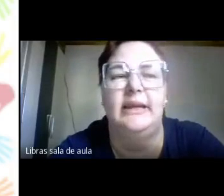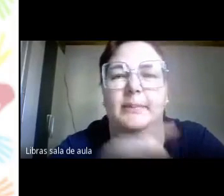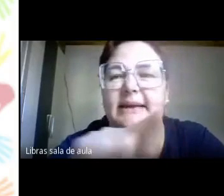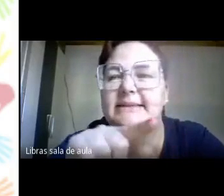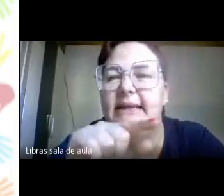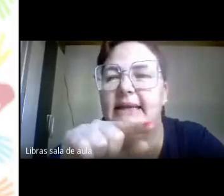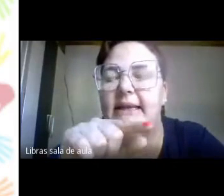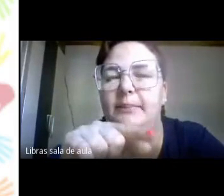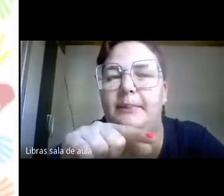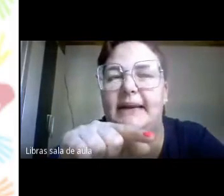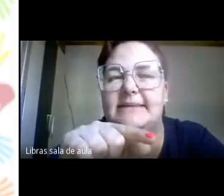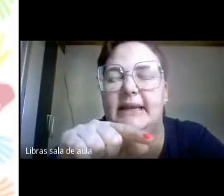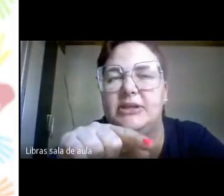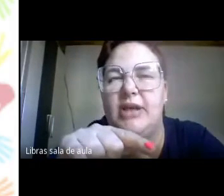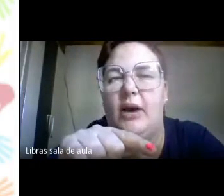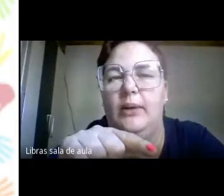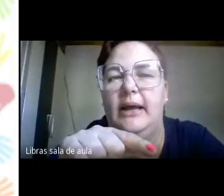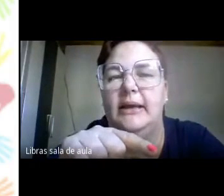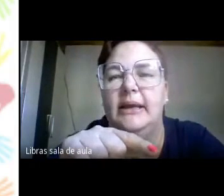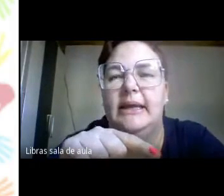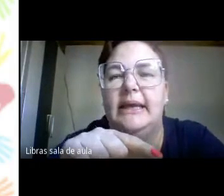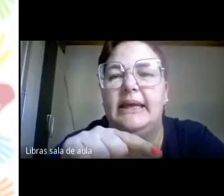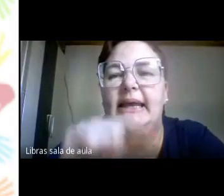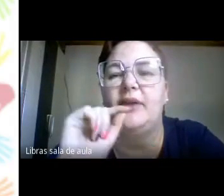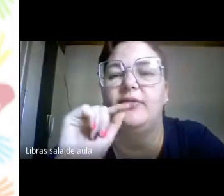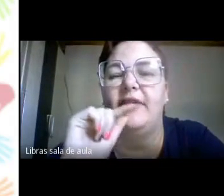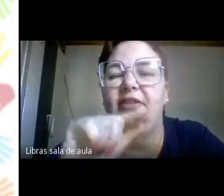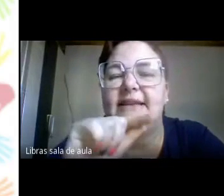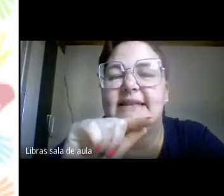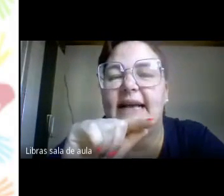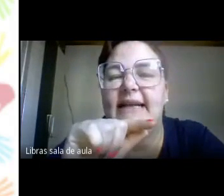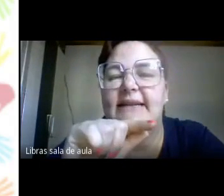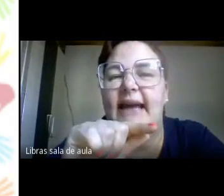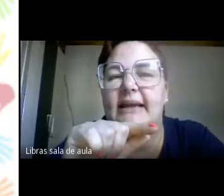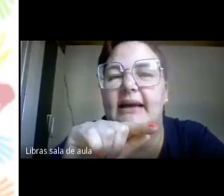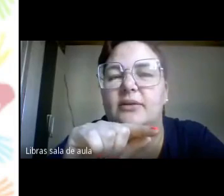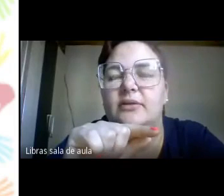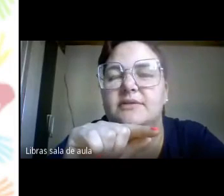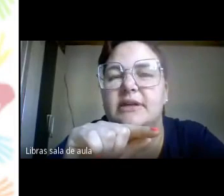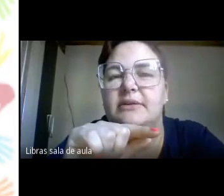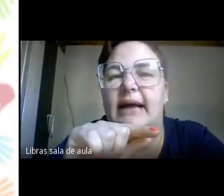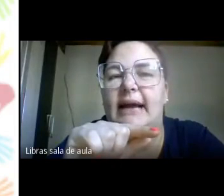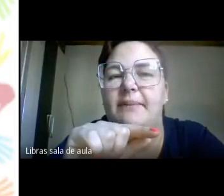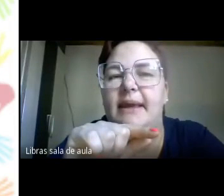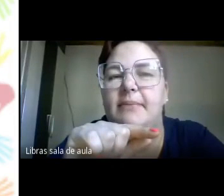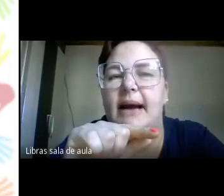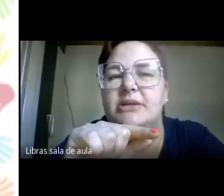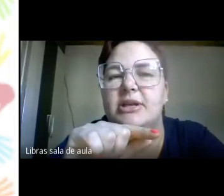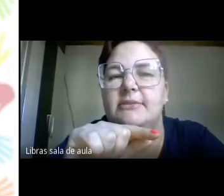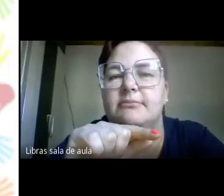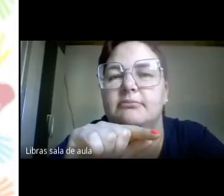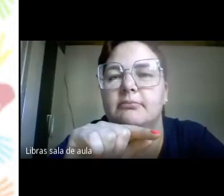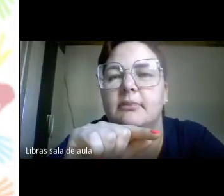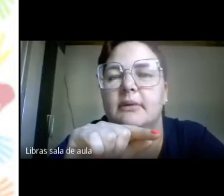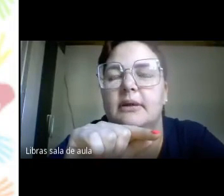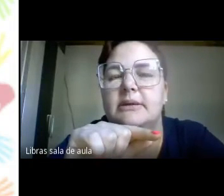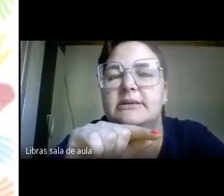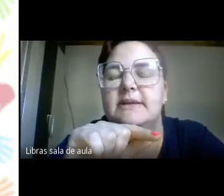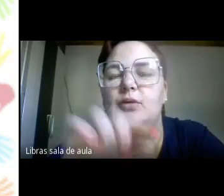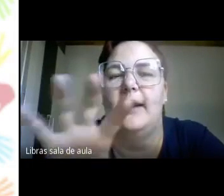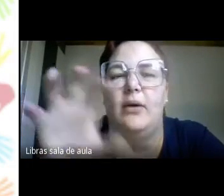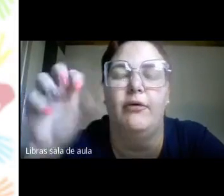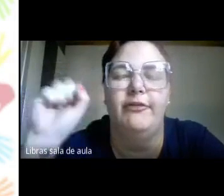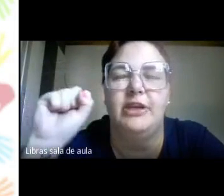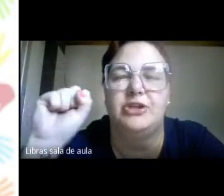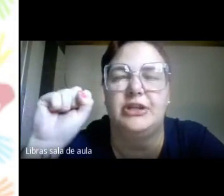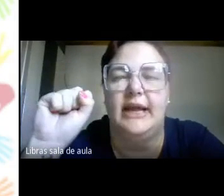imagem do Libras ali para a sala de aula e aí tu vai fixar na tela do teu celular a minha imagem. Se